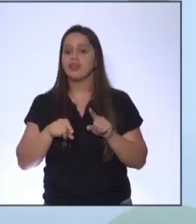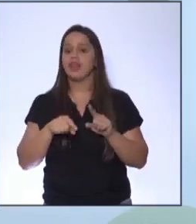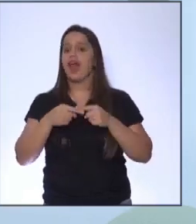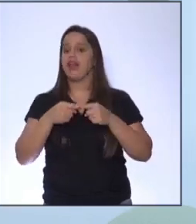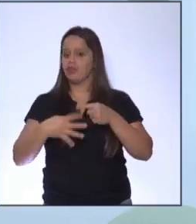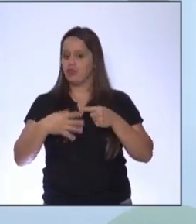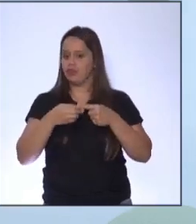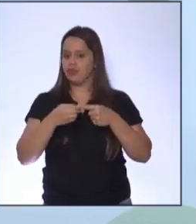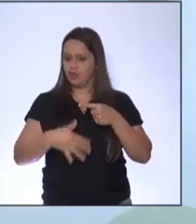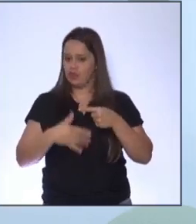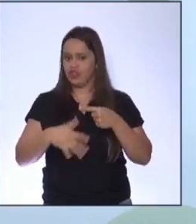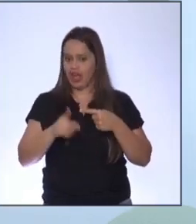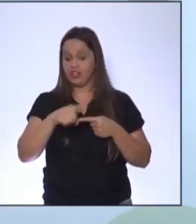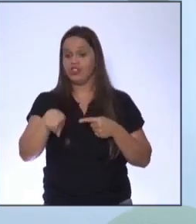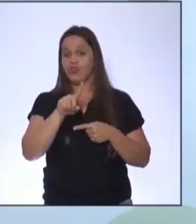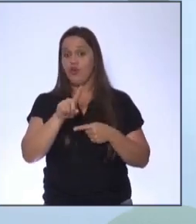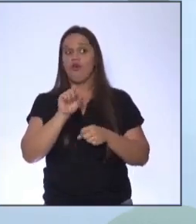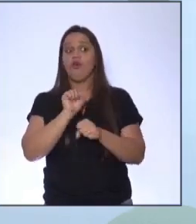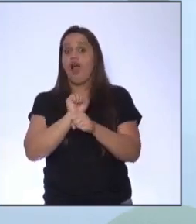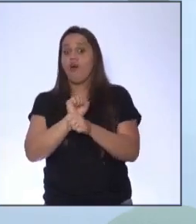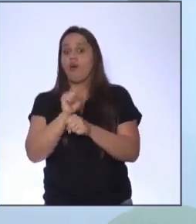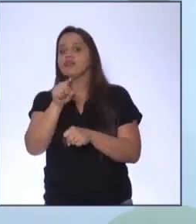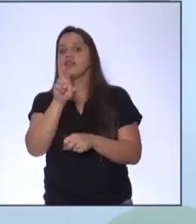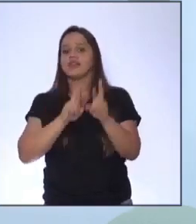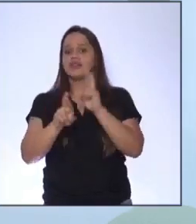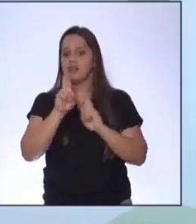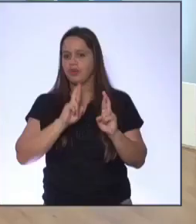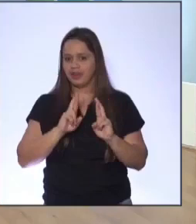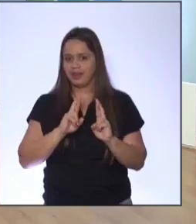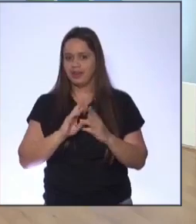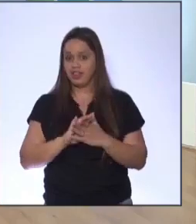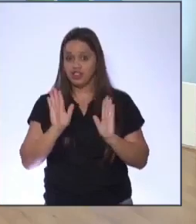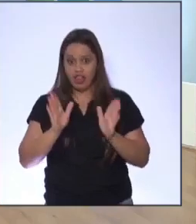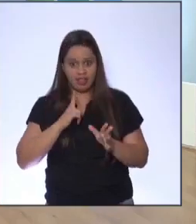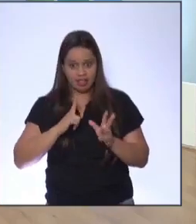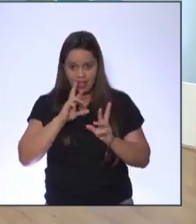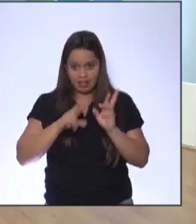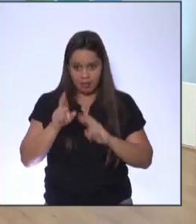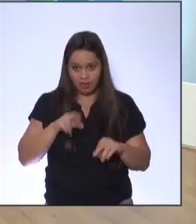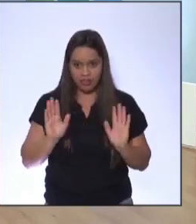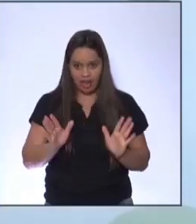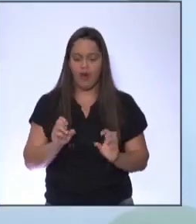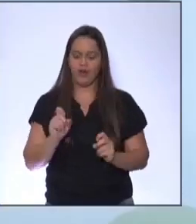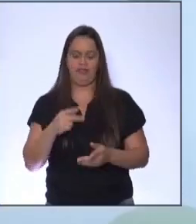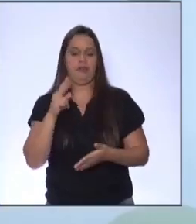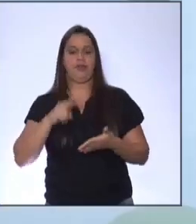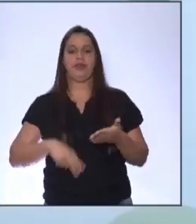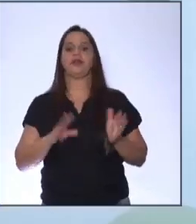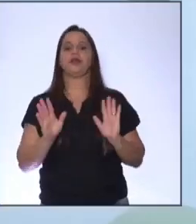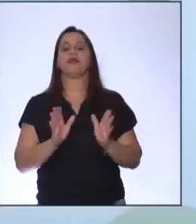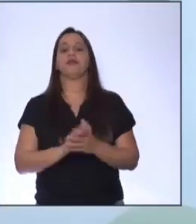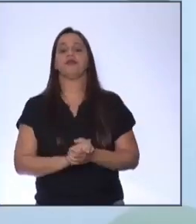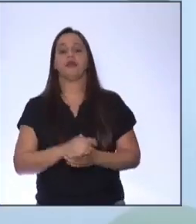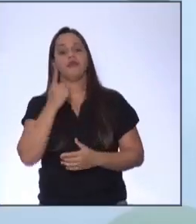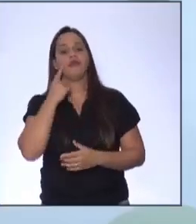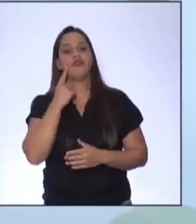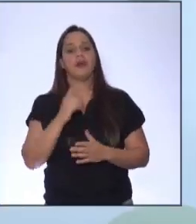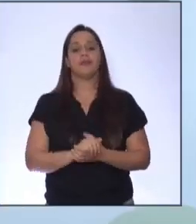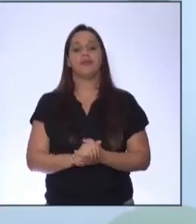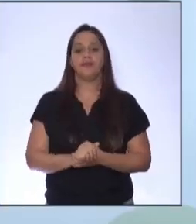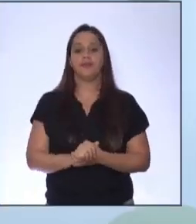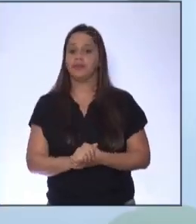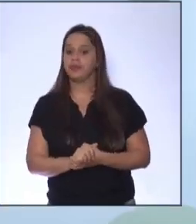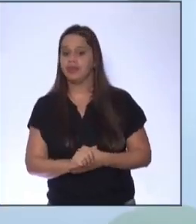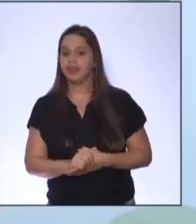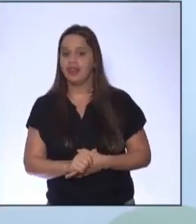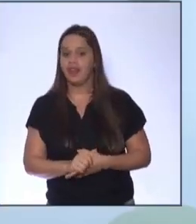agora as respostas de vocês no que vocês já observaram. Tem algumas respostas aqui. Já temos algumas respostas? Então vamos lá para a seguinte questão. Então,